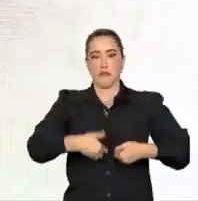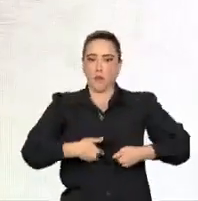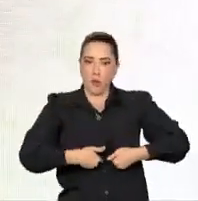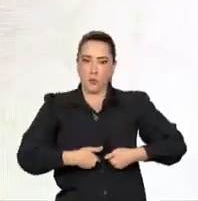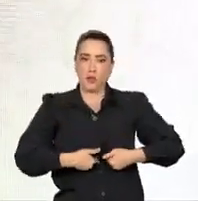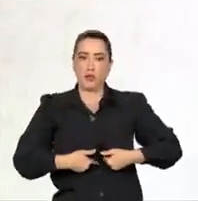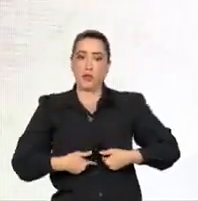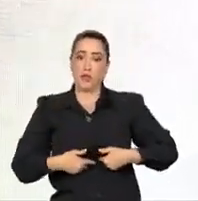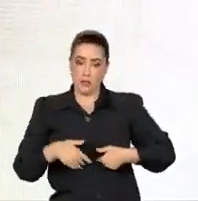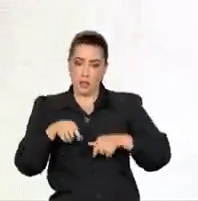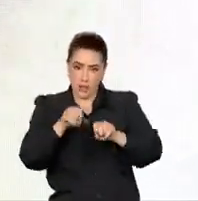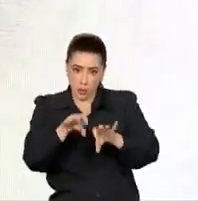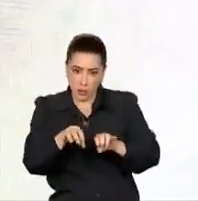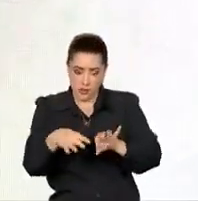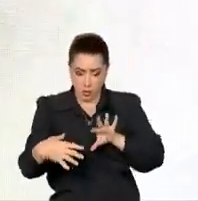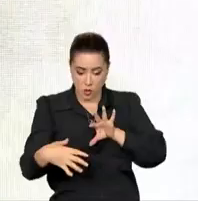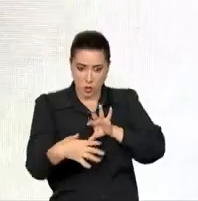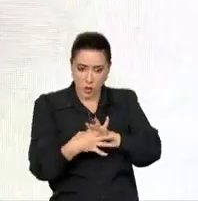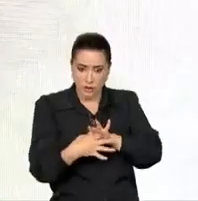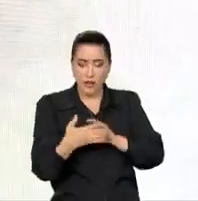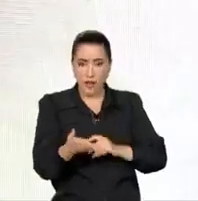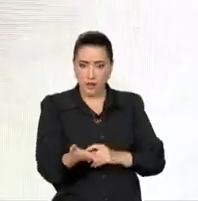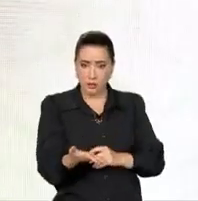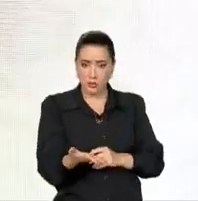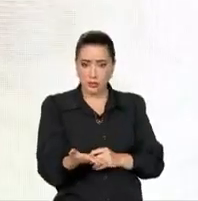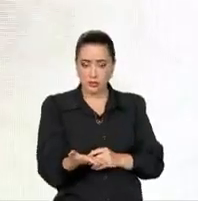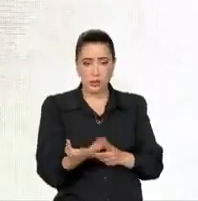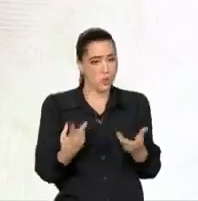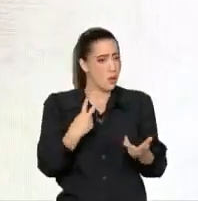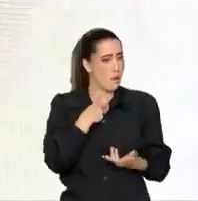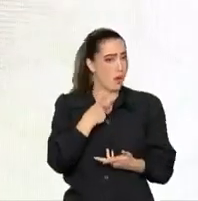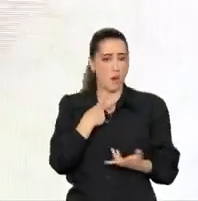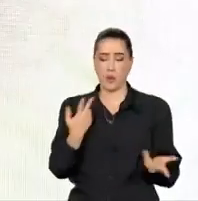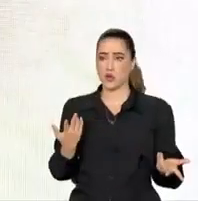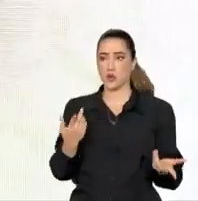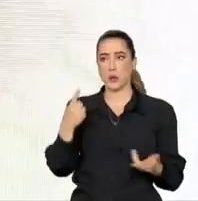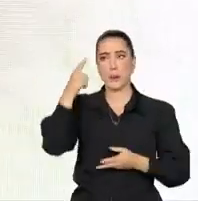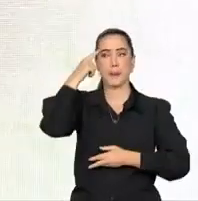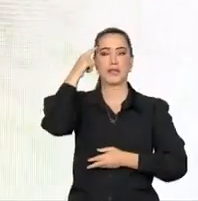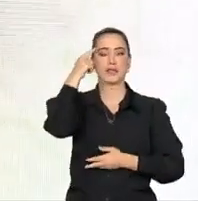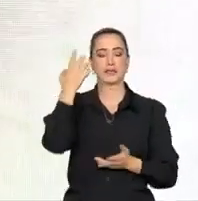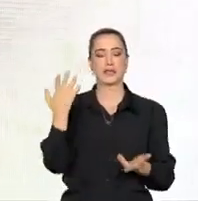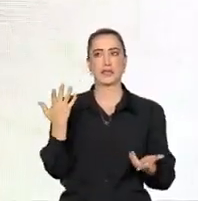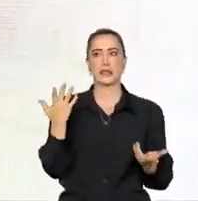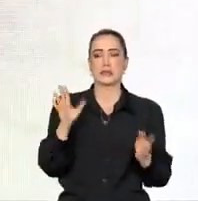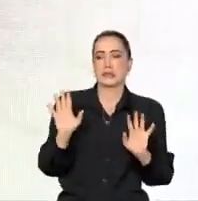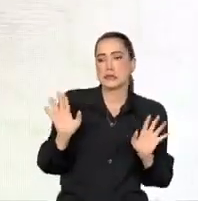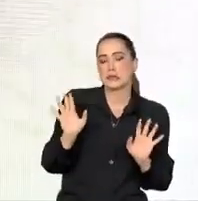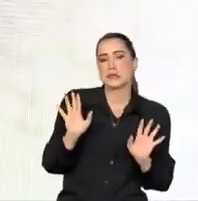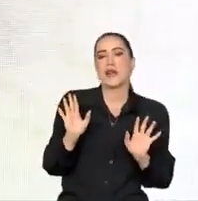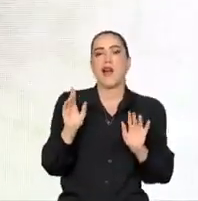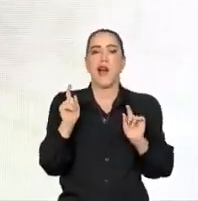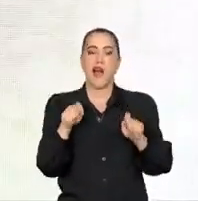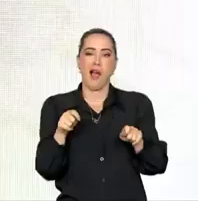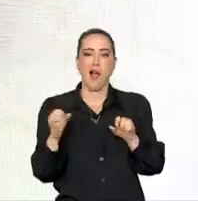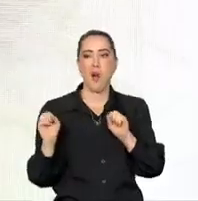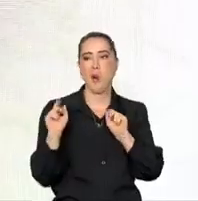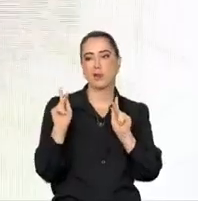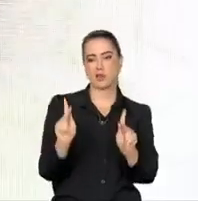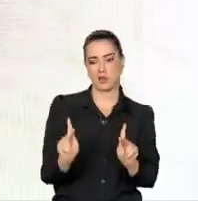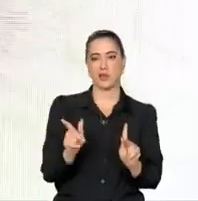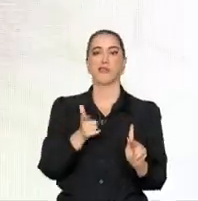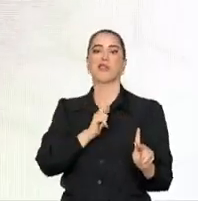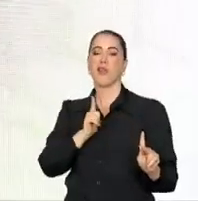parte. A gente não pode, de maneira nenhuma, pensar que é aceitável a gente